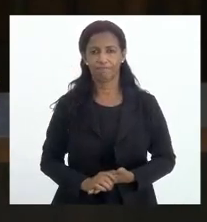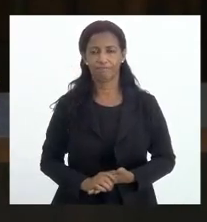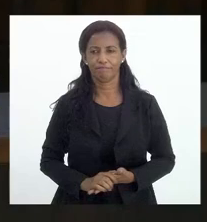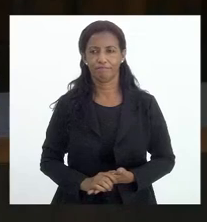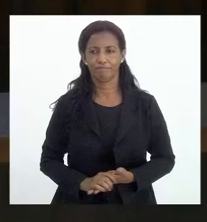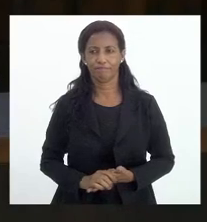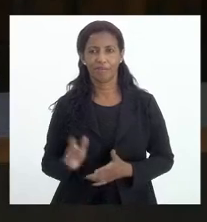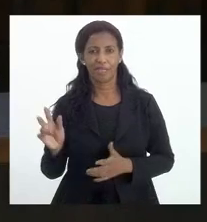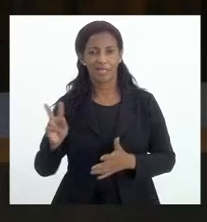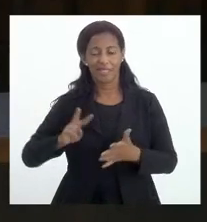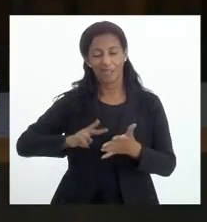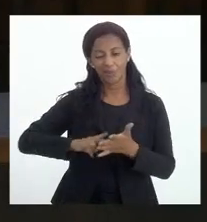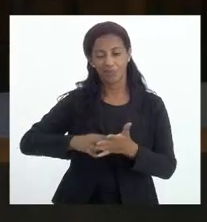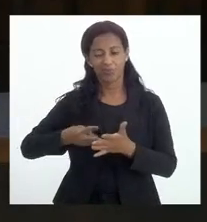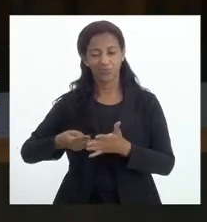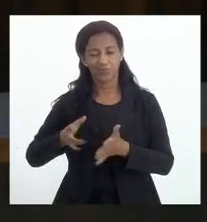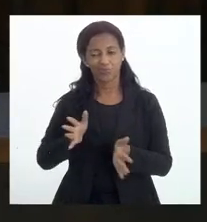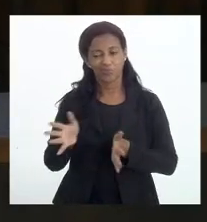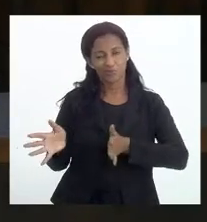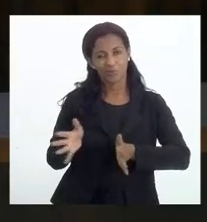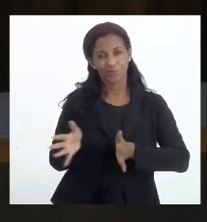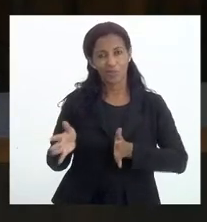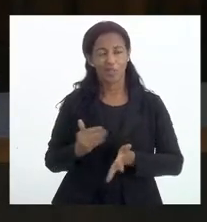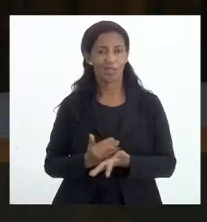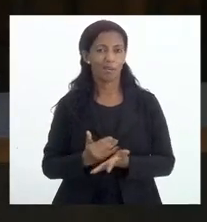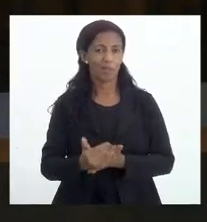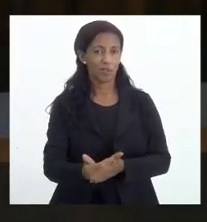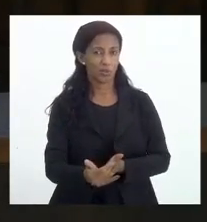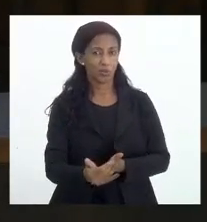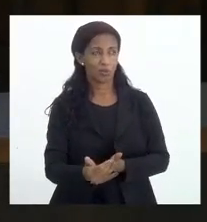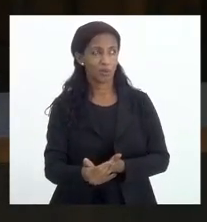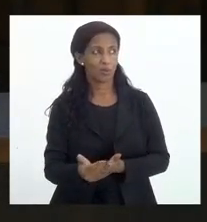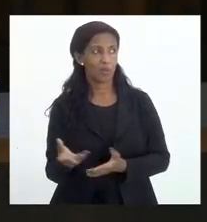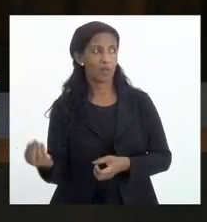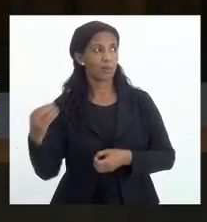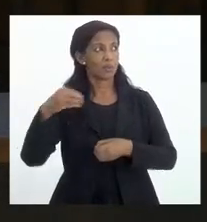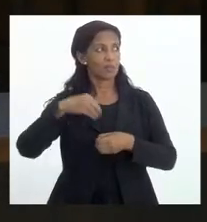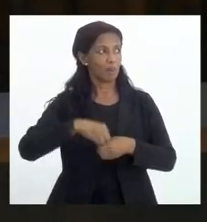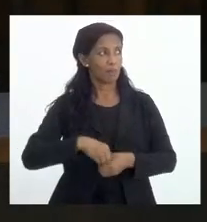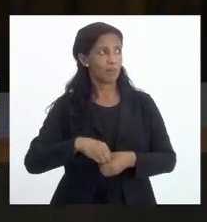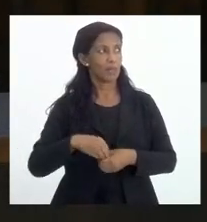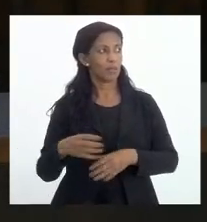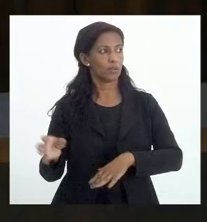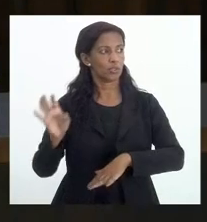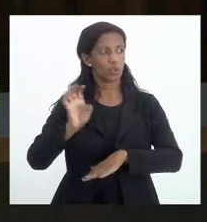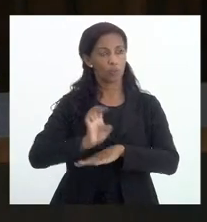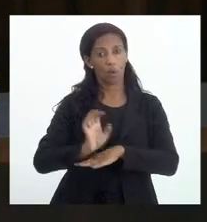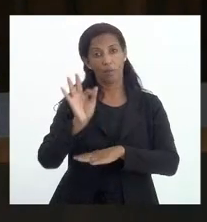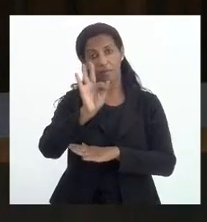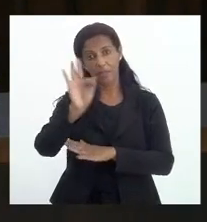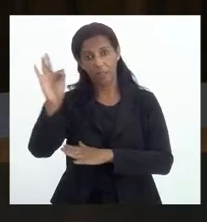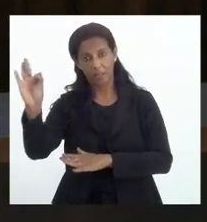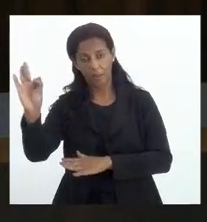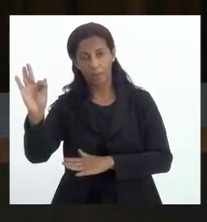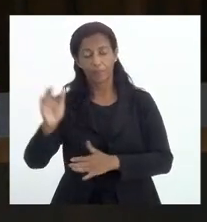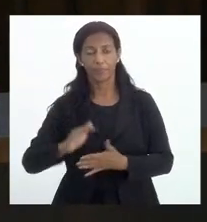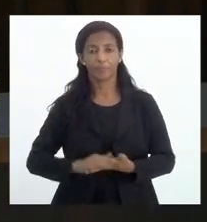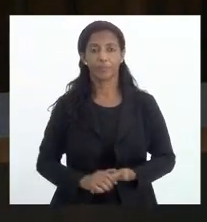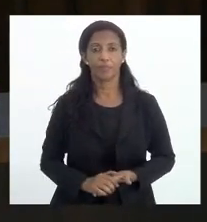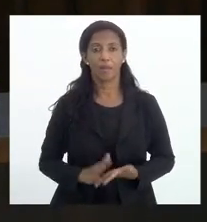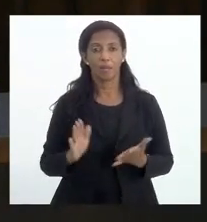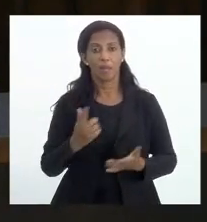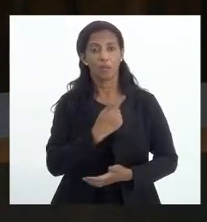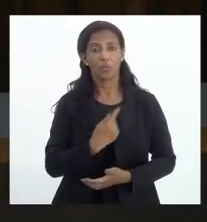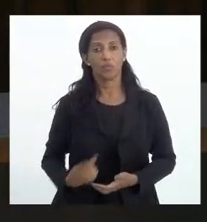burlável, digamos assim, a partir do momento que, claro que isso não se aplica no âmbito estadual, se aplica no âmbito federal, mas o